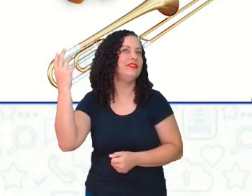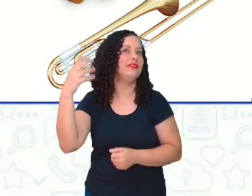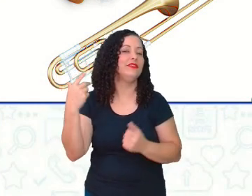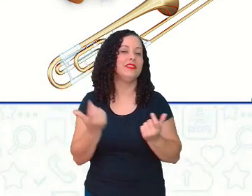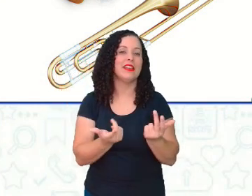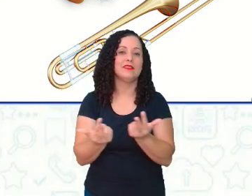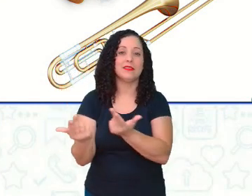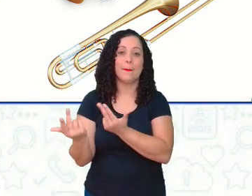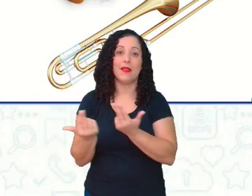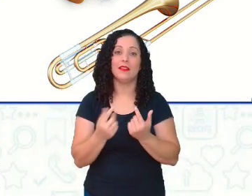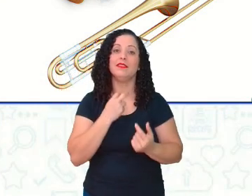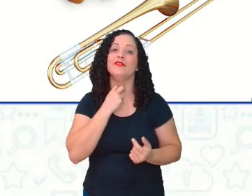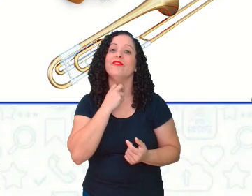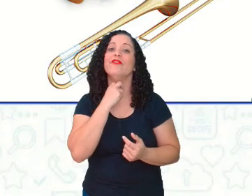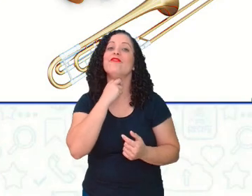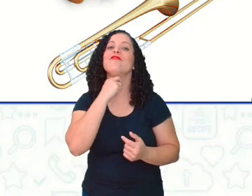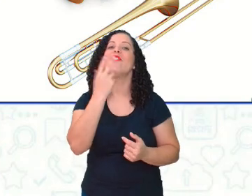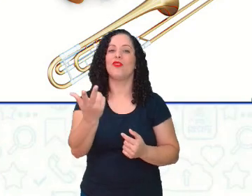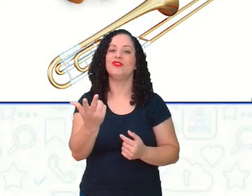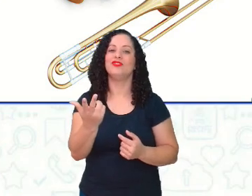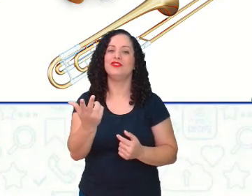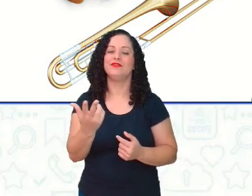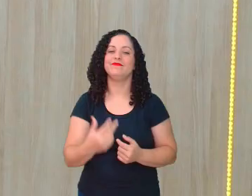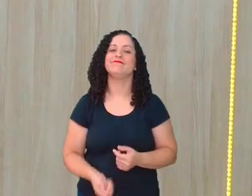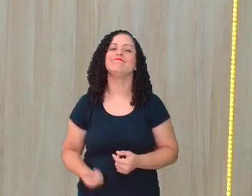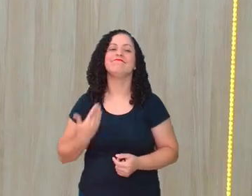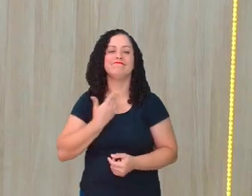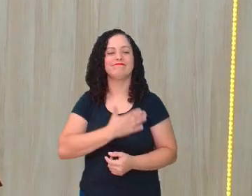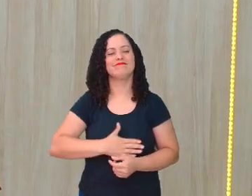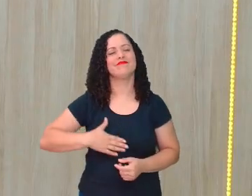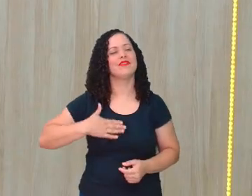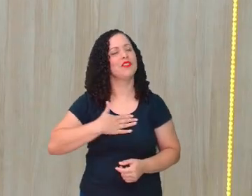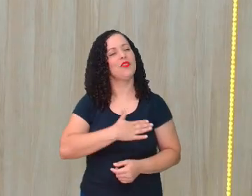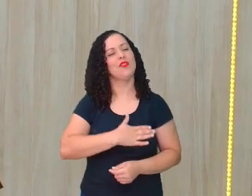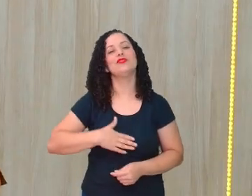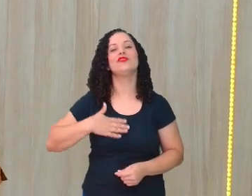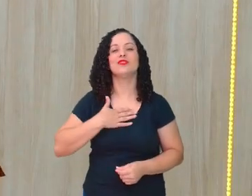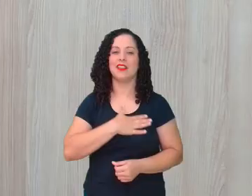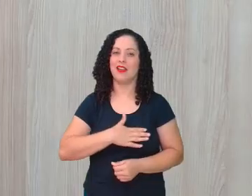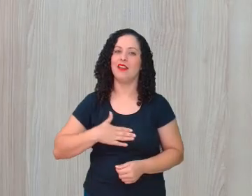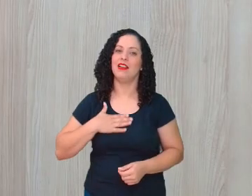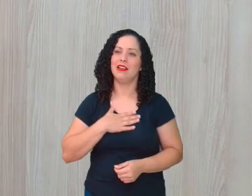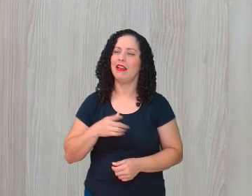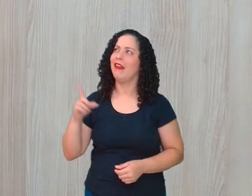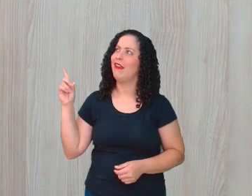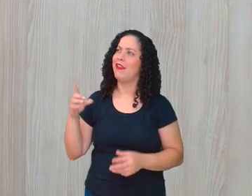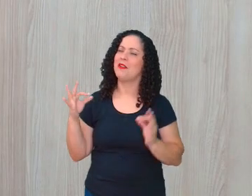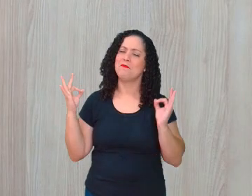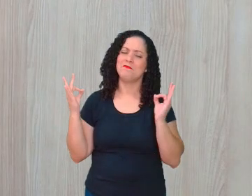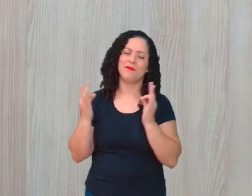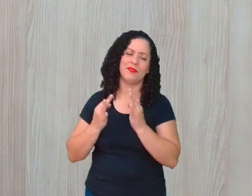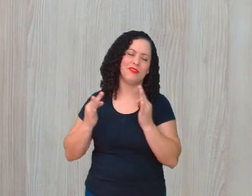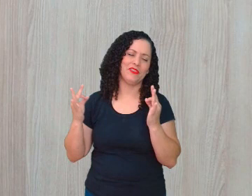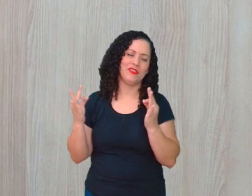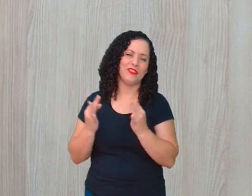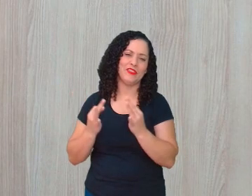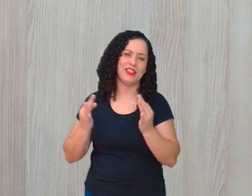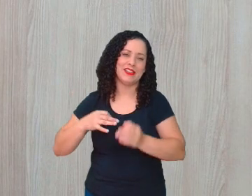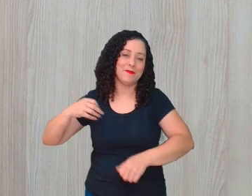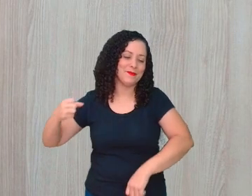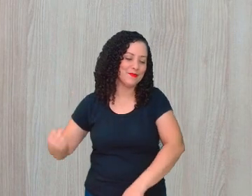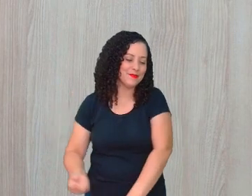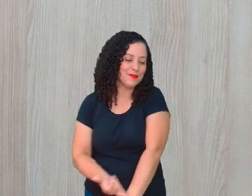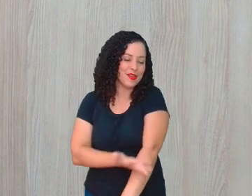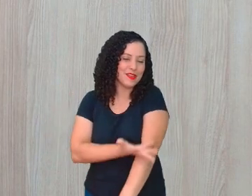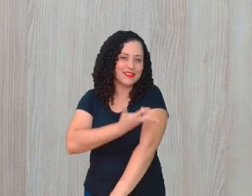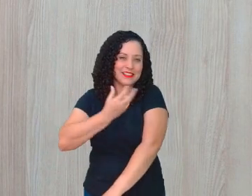da voz humana. Por isso a gente gosta tanto dele. É verdade. né? Menino, ele É um dá uma... instrumento né? Ele mexe um pouco Tem com o mais